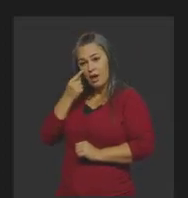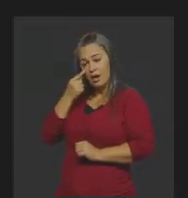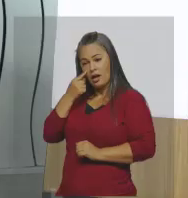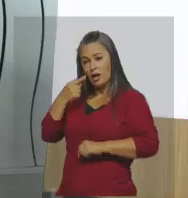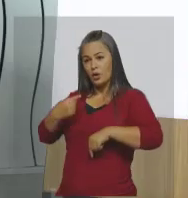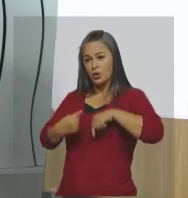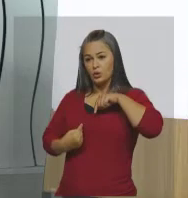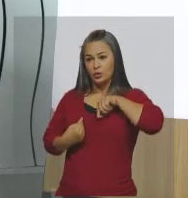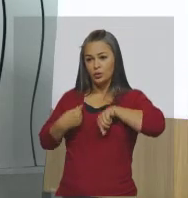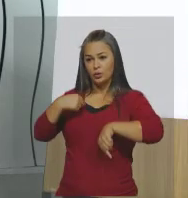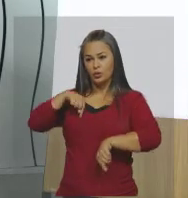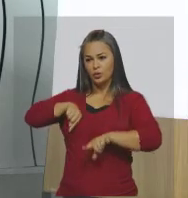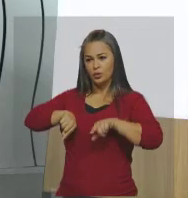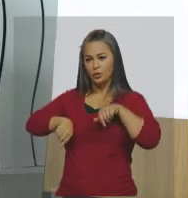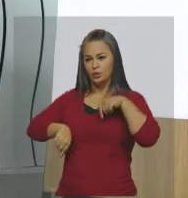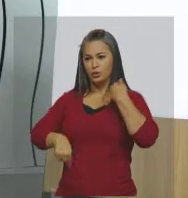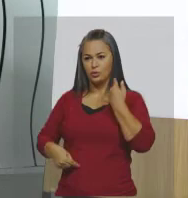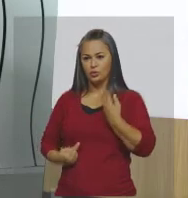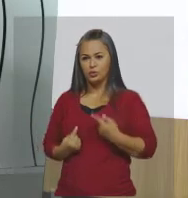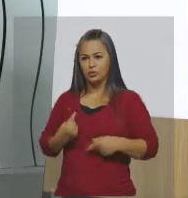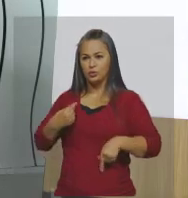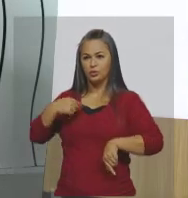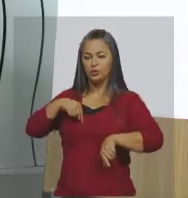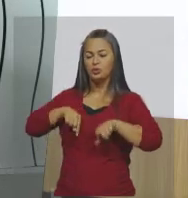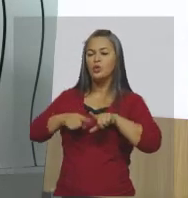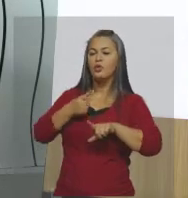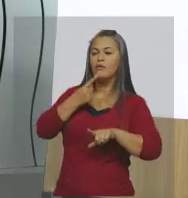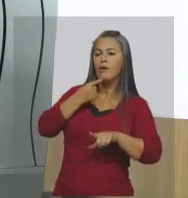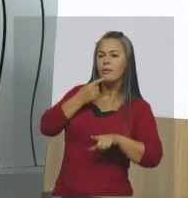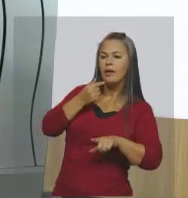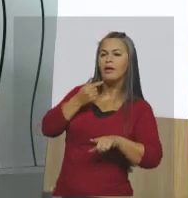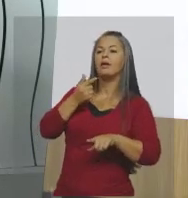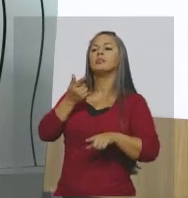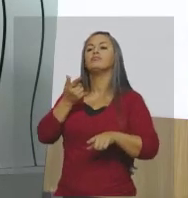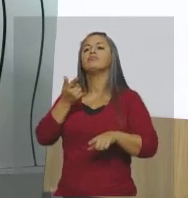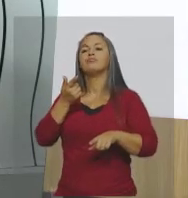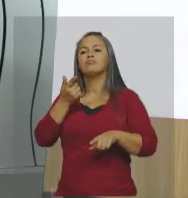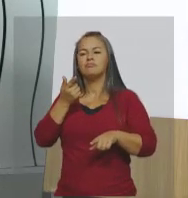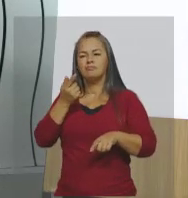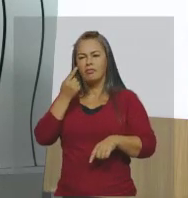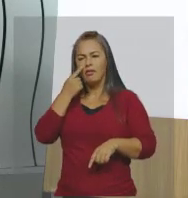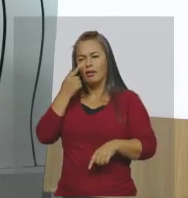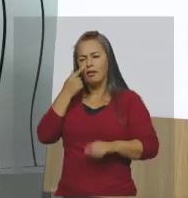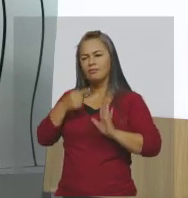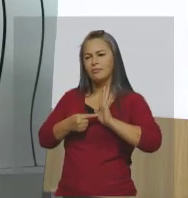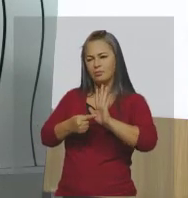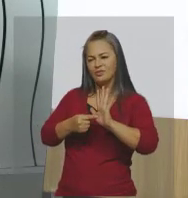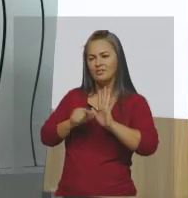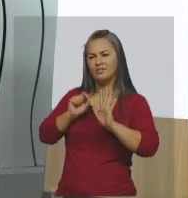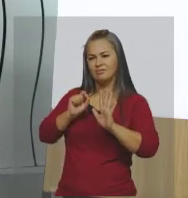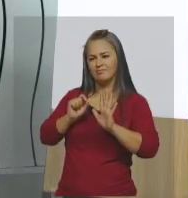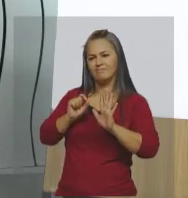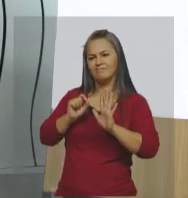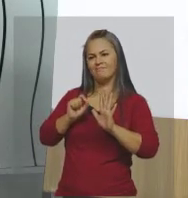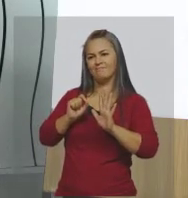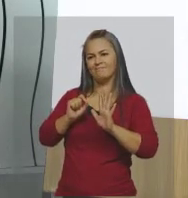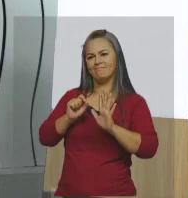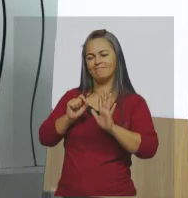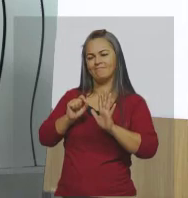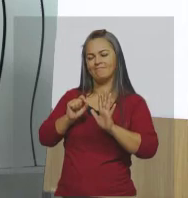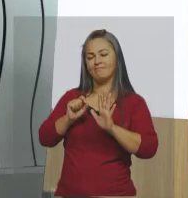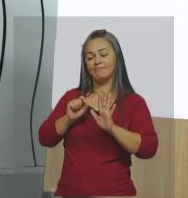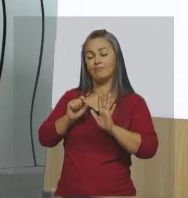sanguíneo para dentro e para fora dos rins. É importante destacar que a